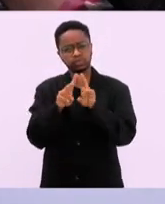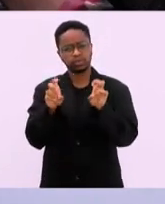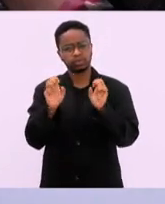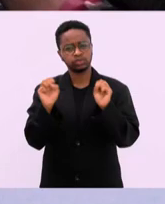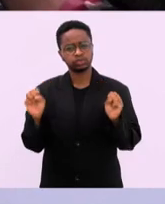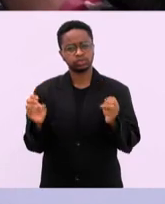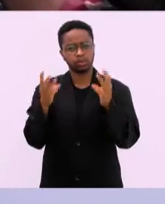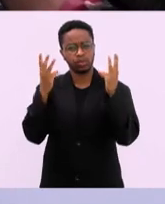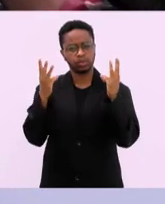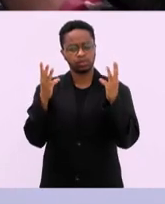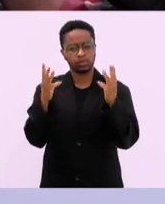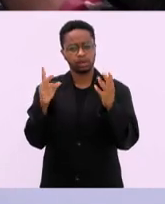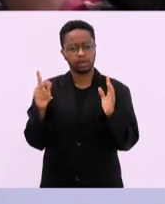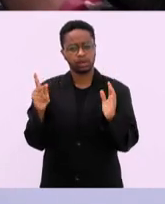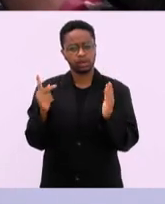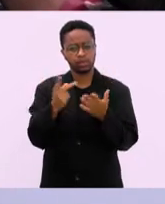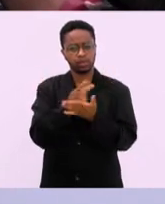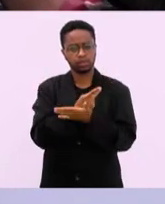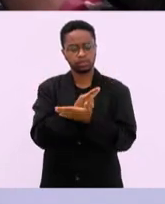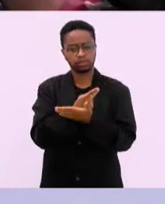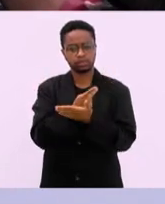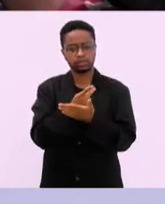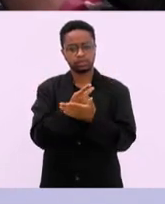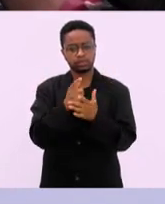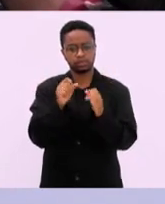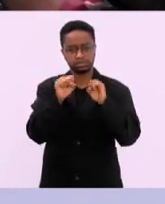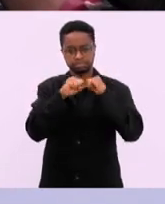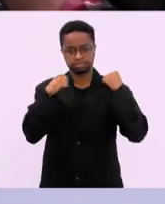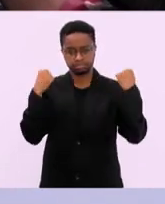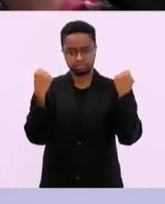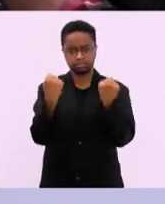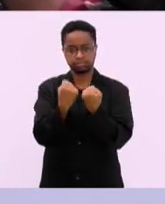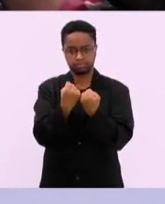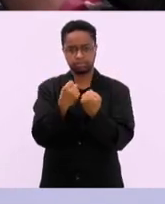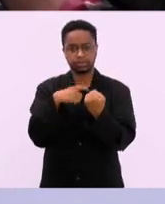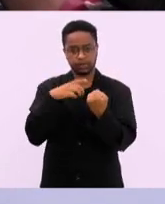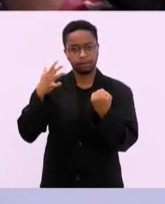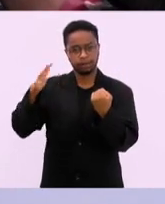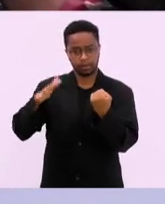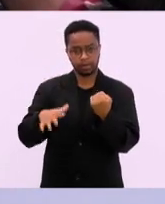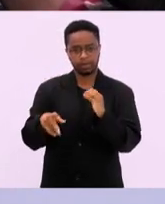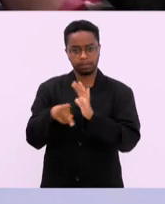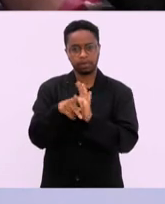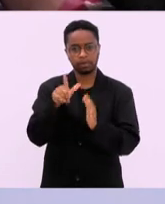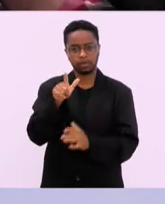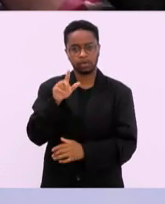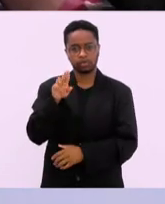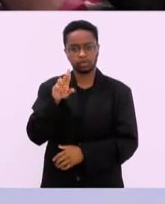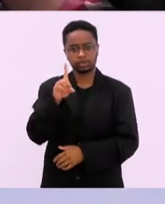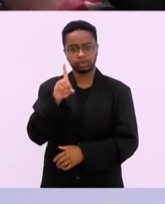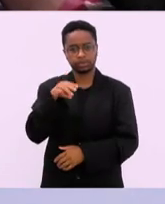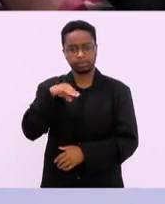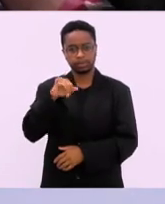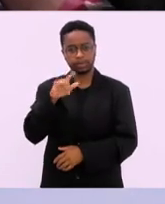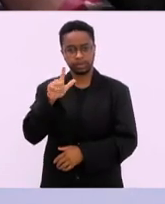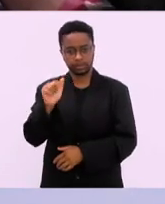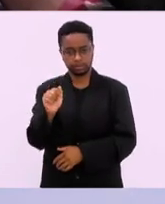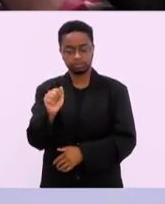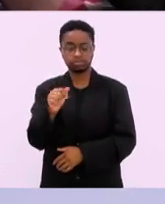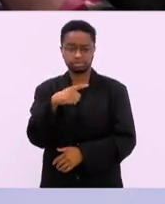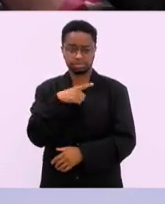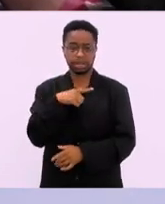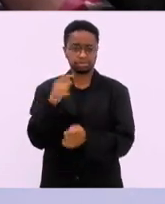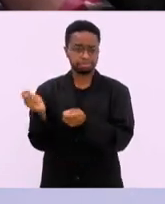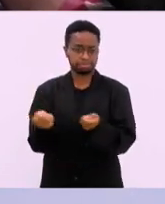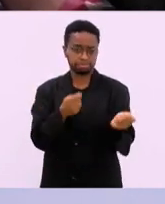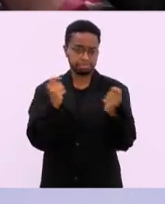que teve num determinado estádio promocional da Ludmilla, né, lembrou bem. É recorrente